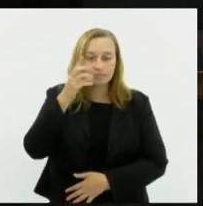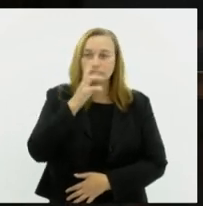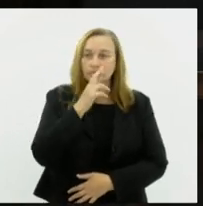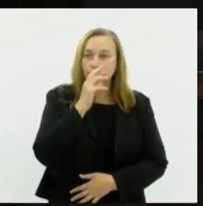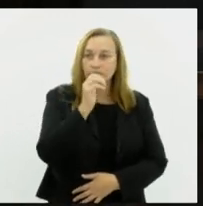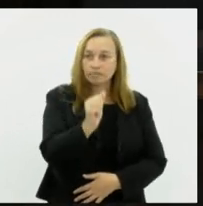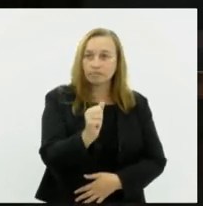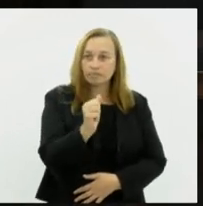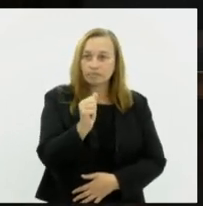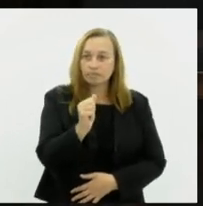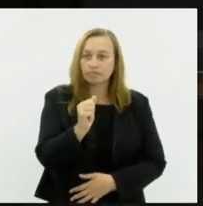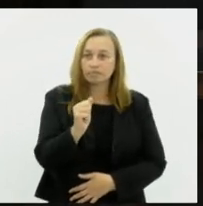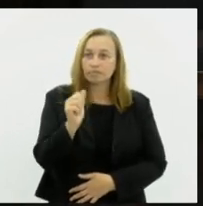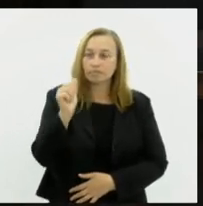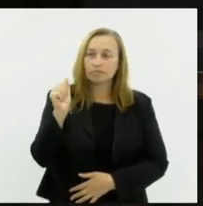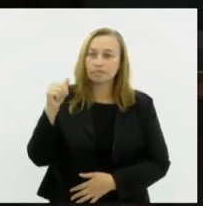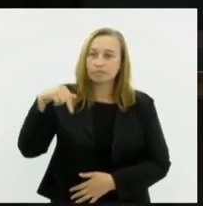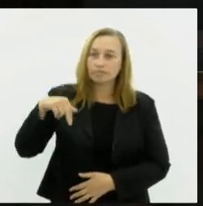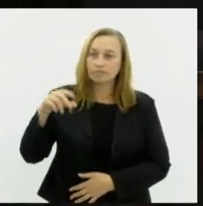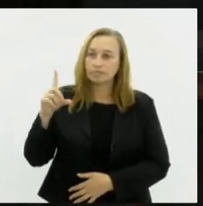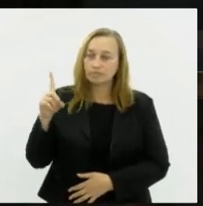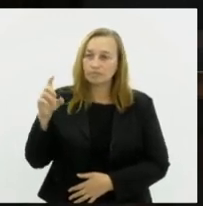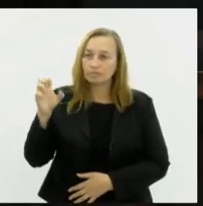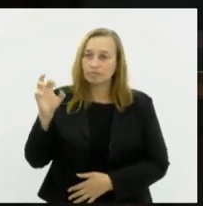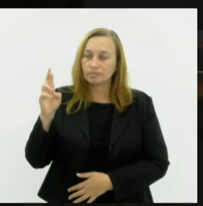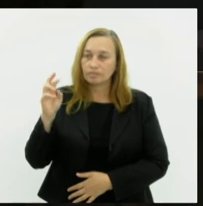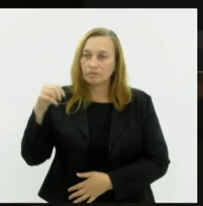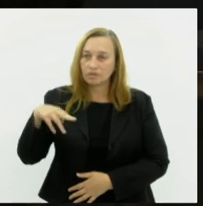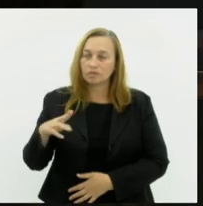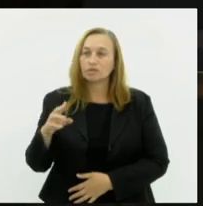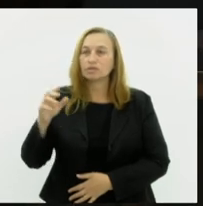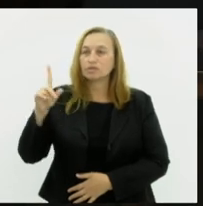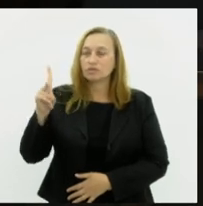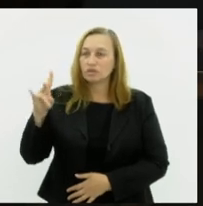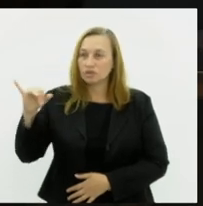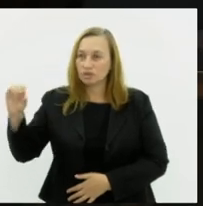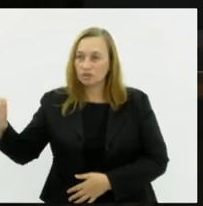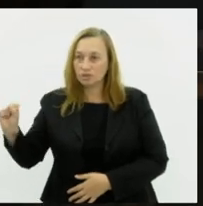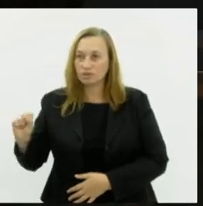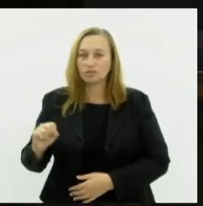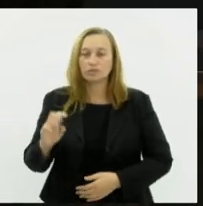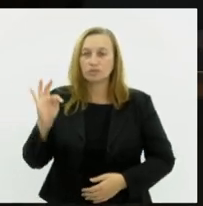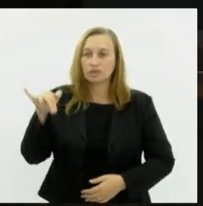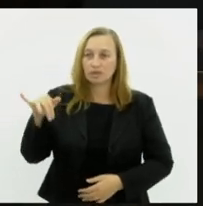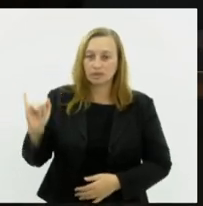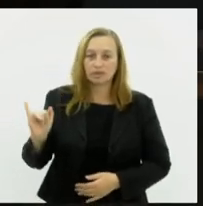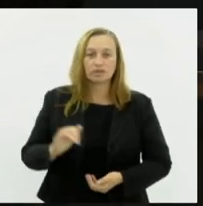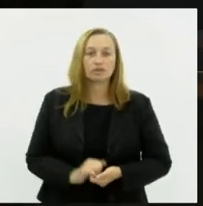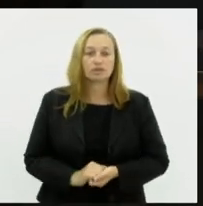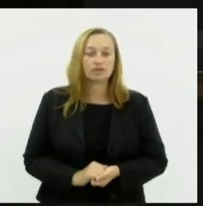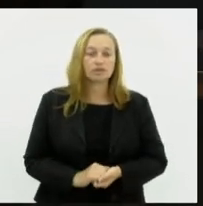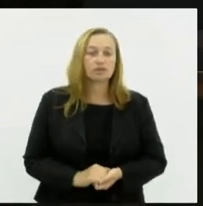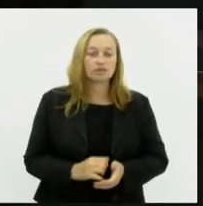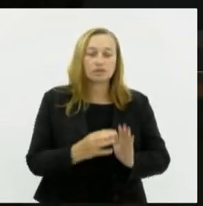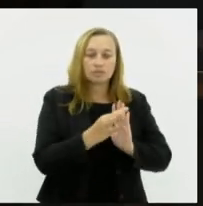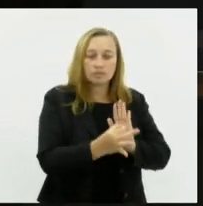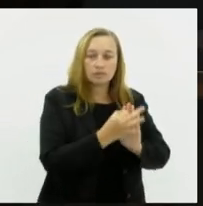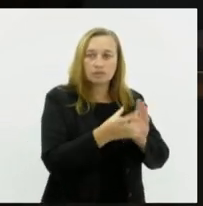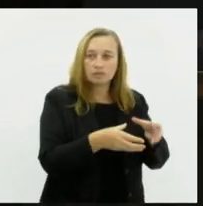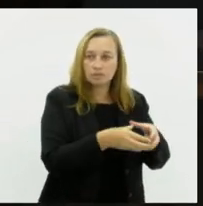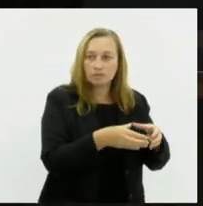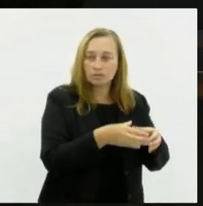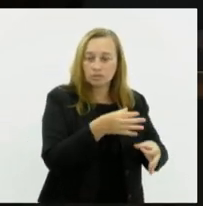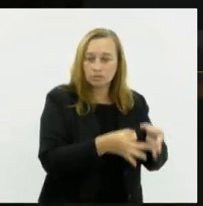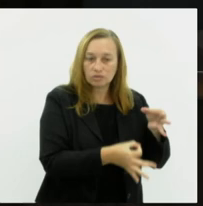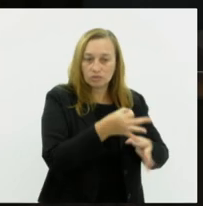Amorim, Anderson Moraes, Tande Vieira e Vinícius Consolino. Pendendo de pareceres das comissões de